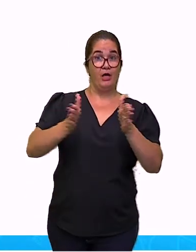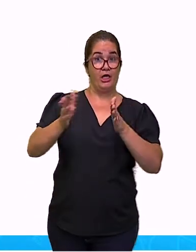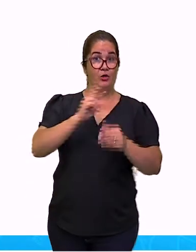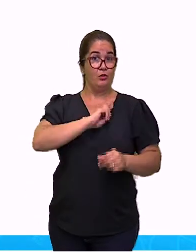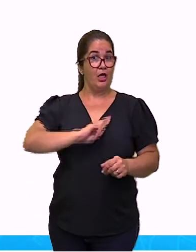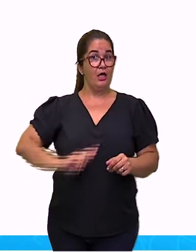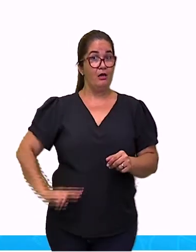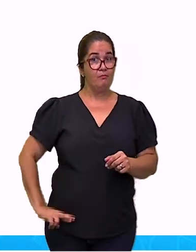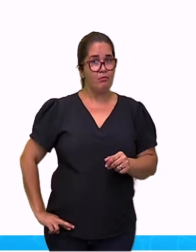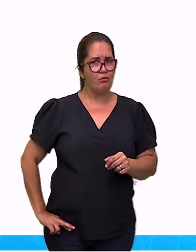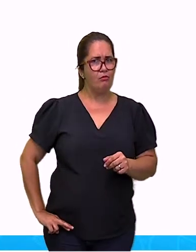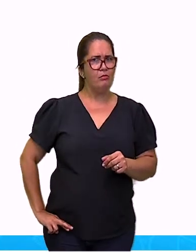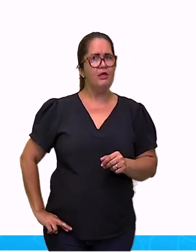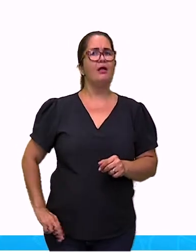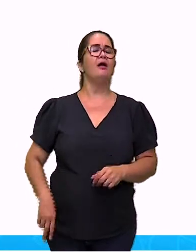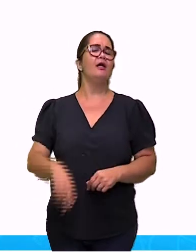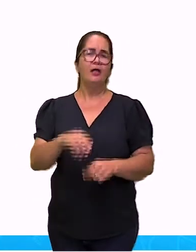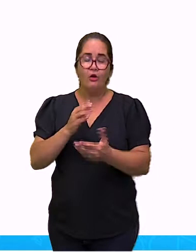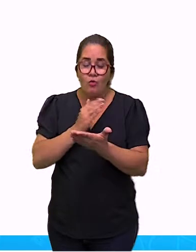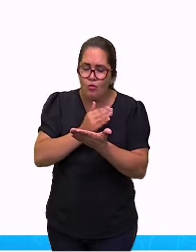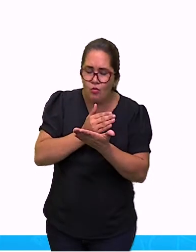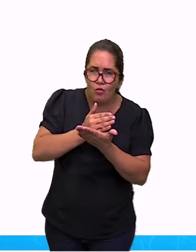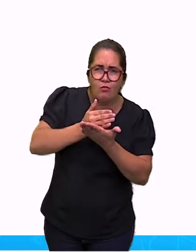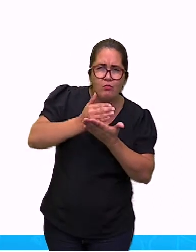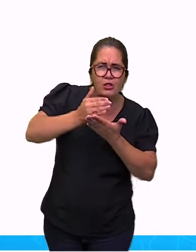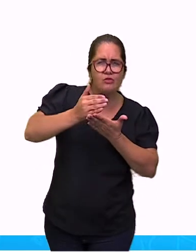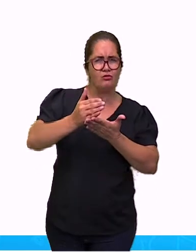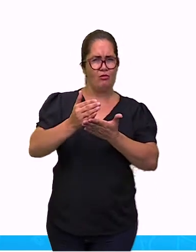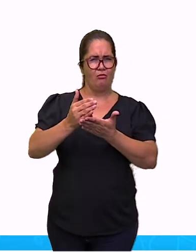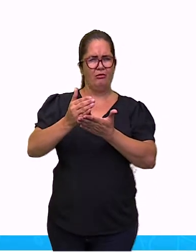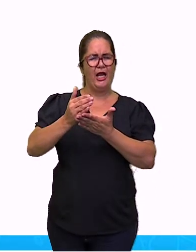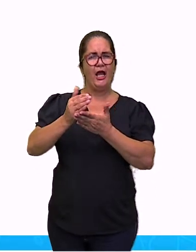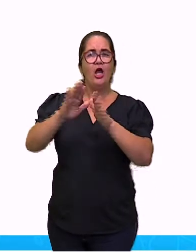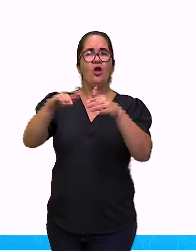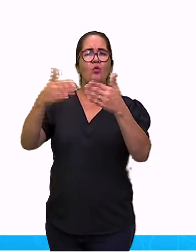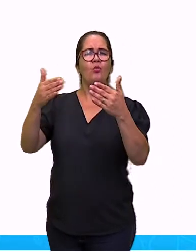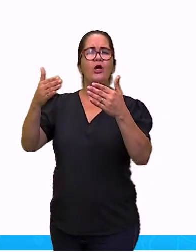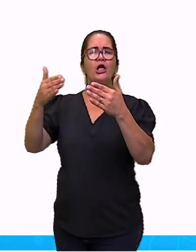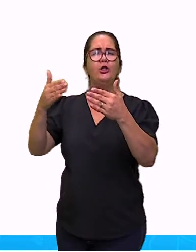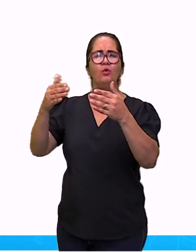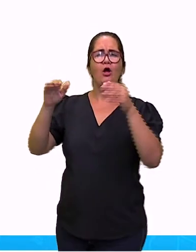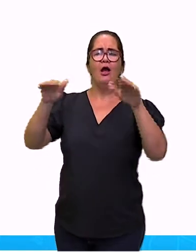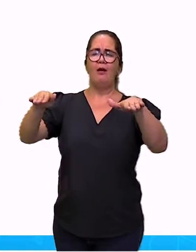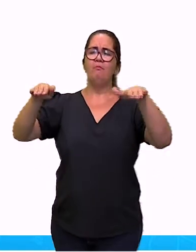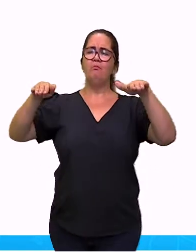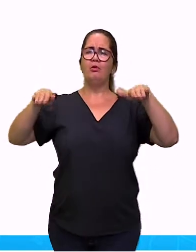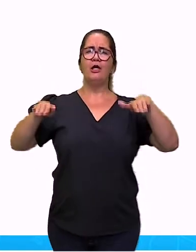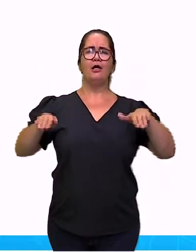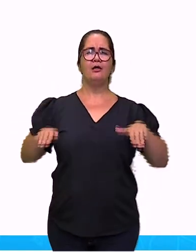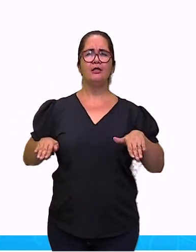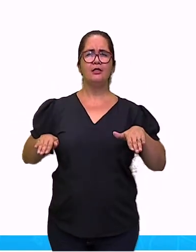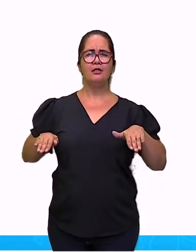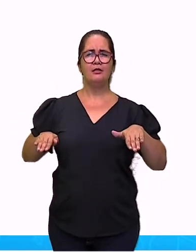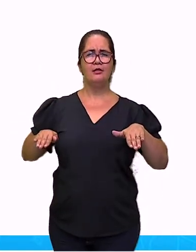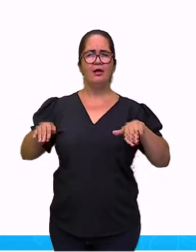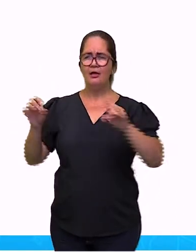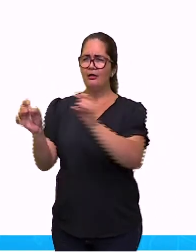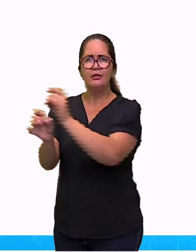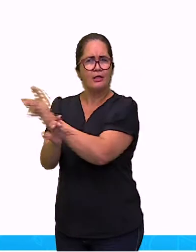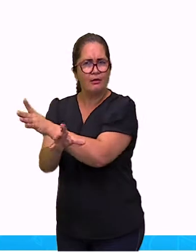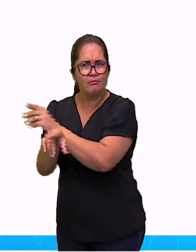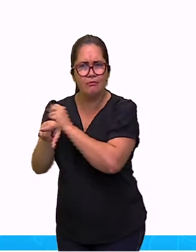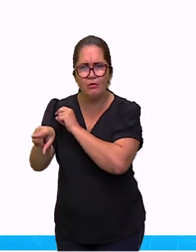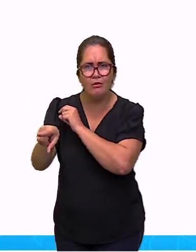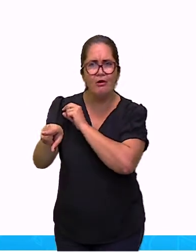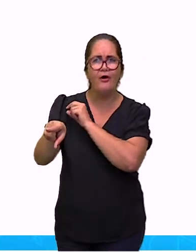Então, o pontilhismo chegou bem ali, bem no fim da monarquia. Então, ele chegou no Brasil. E se estendeu, gente, até lá,